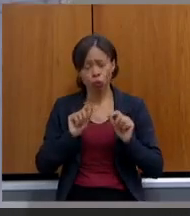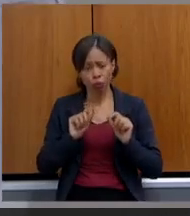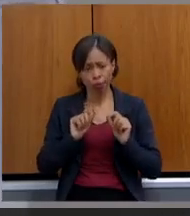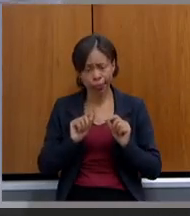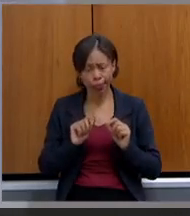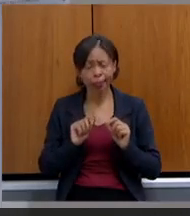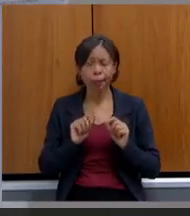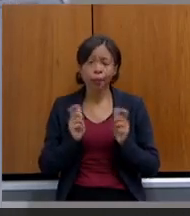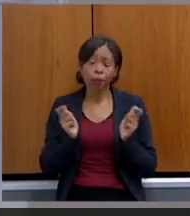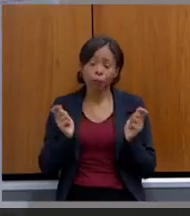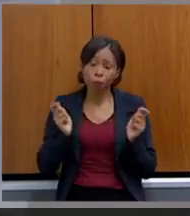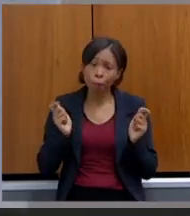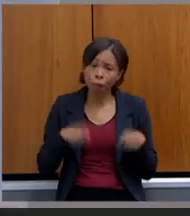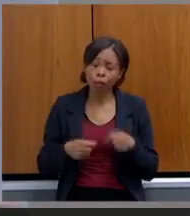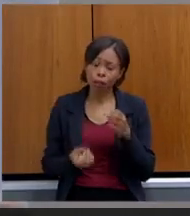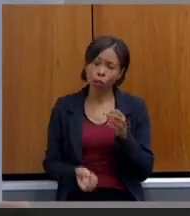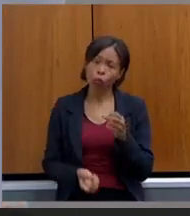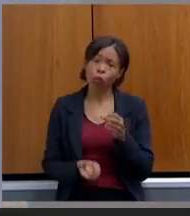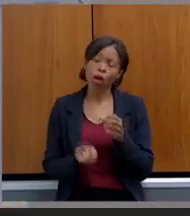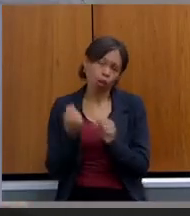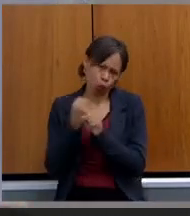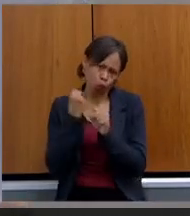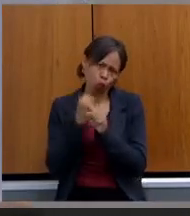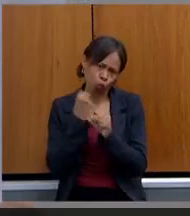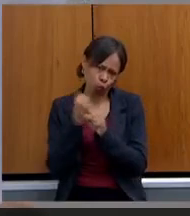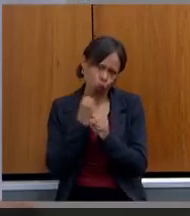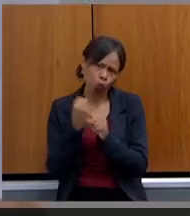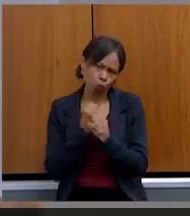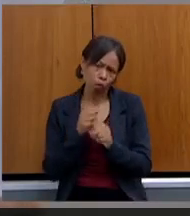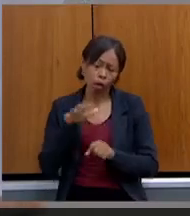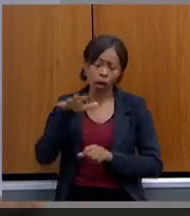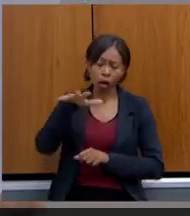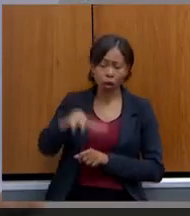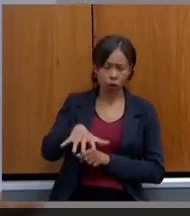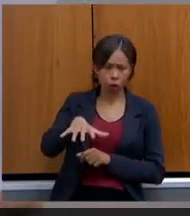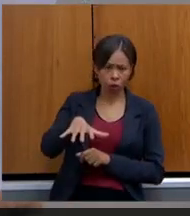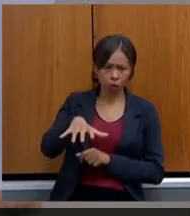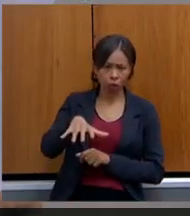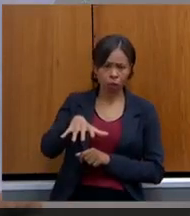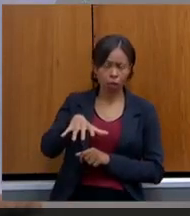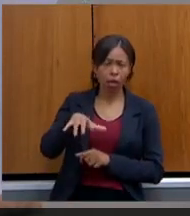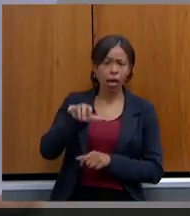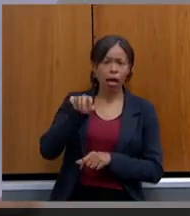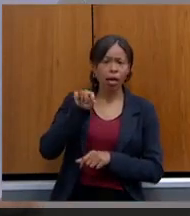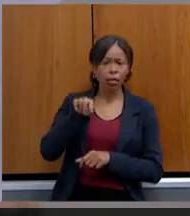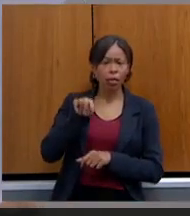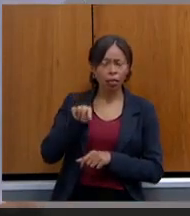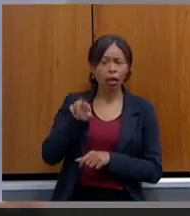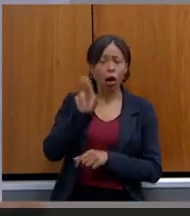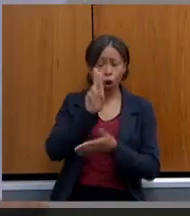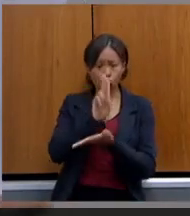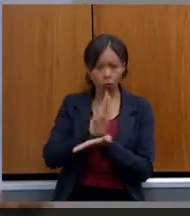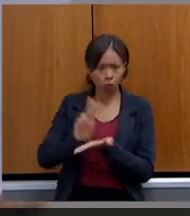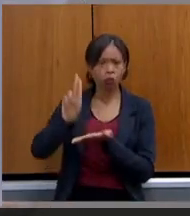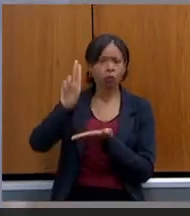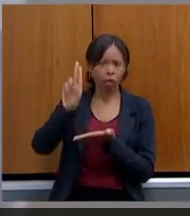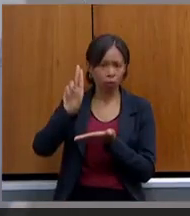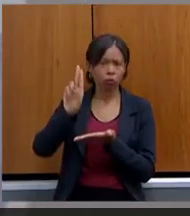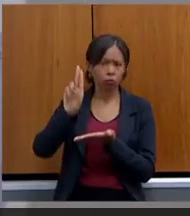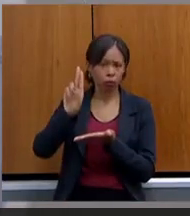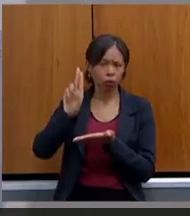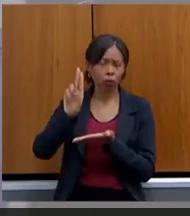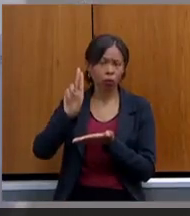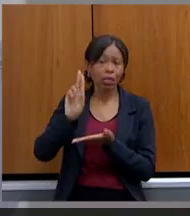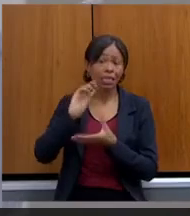que fosse construída realmente a sede do campus da Universidade Estadual de uma mostrar a unimonte